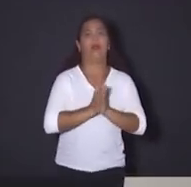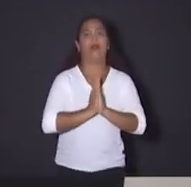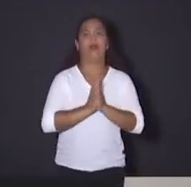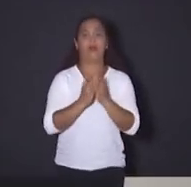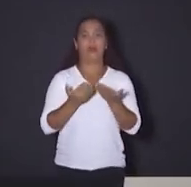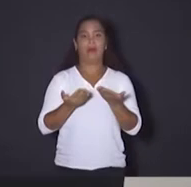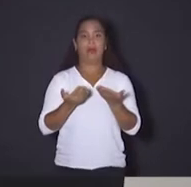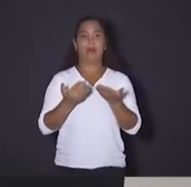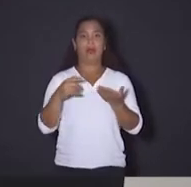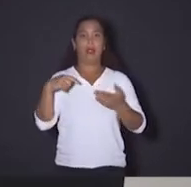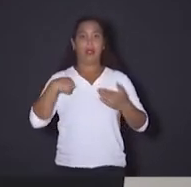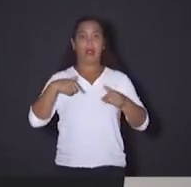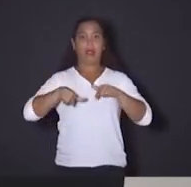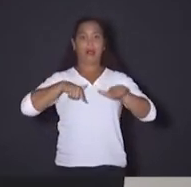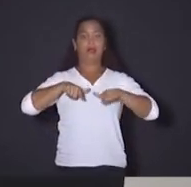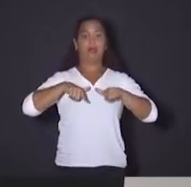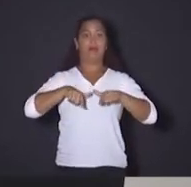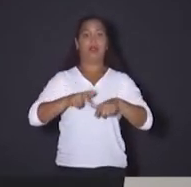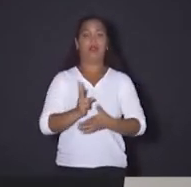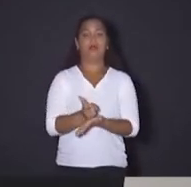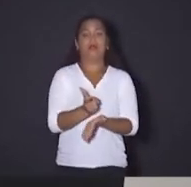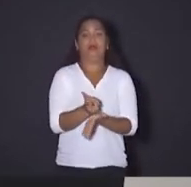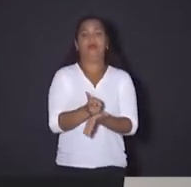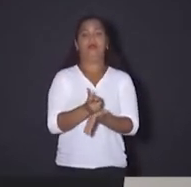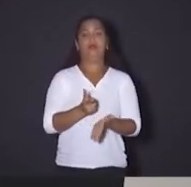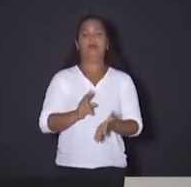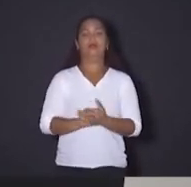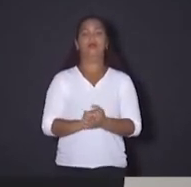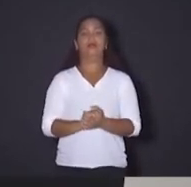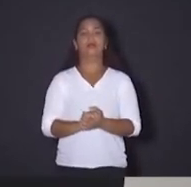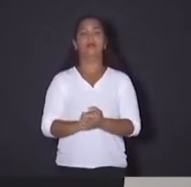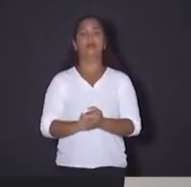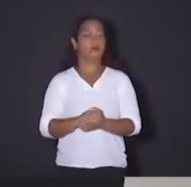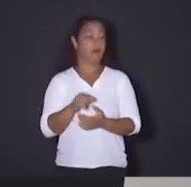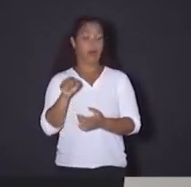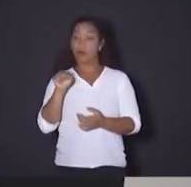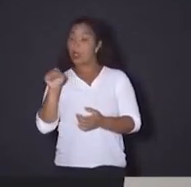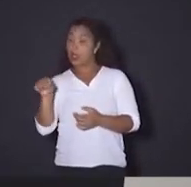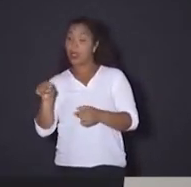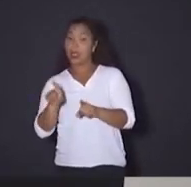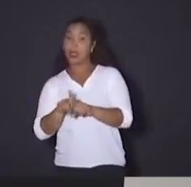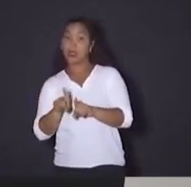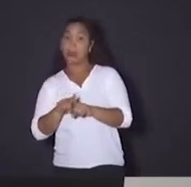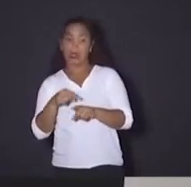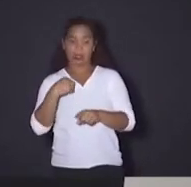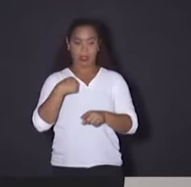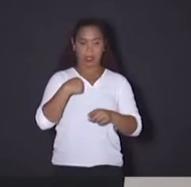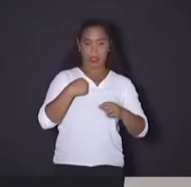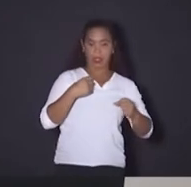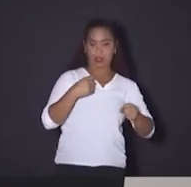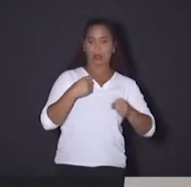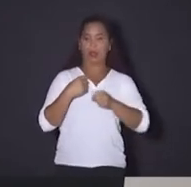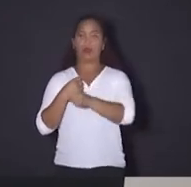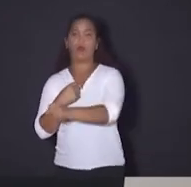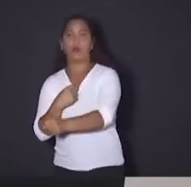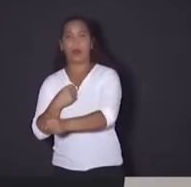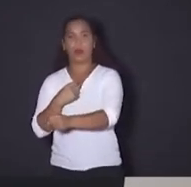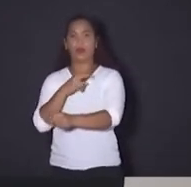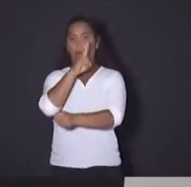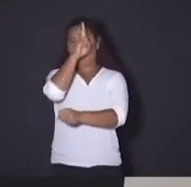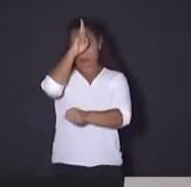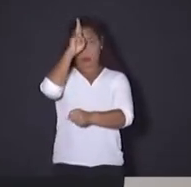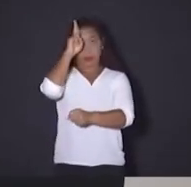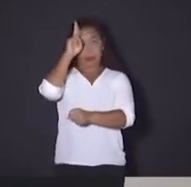trabalhador não consegui continuar exercendo a sua profissão não só ele como quem pega o ubs também leva seu continua ali então é um exemplo